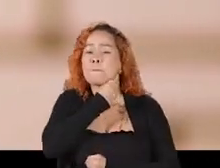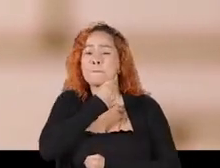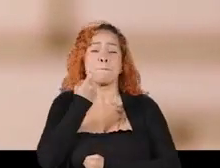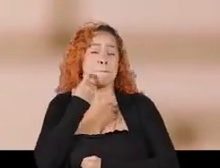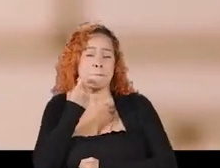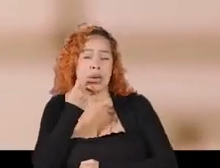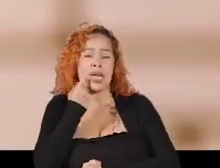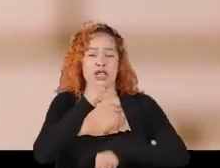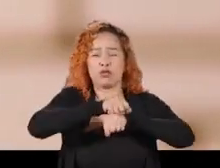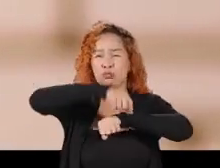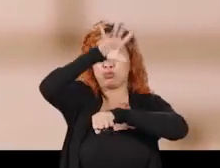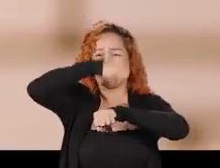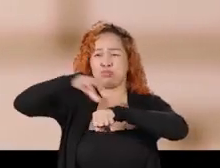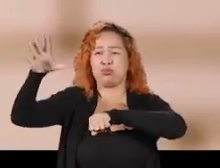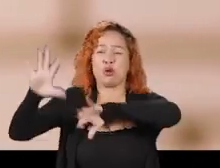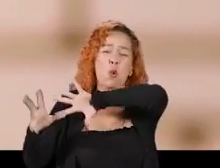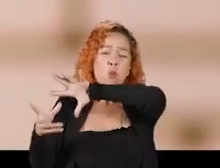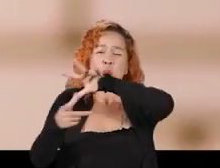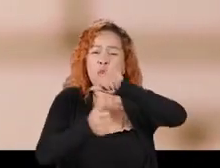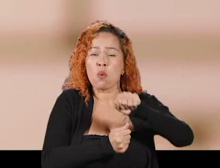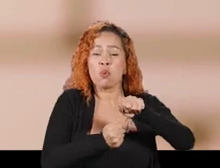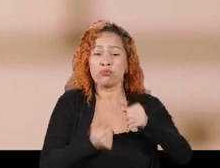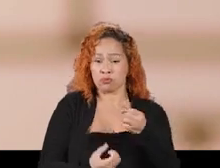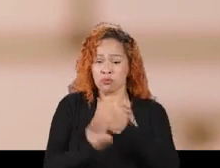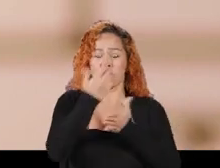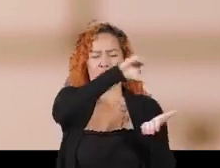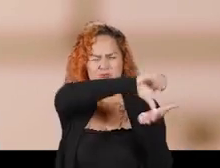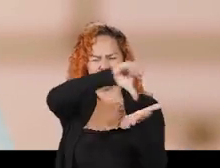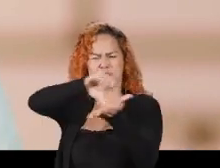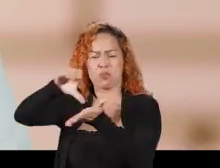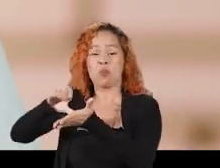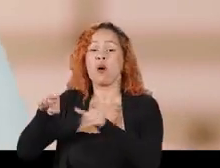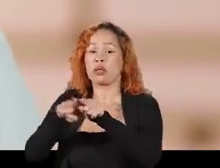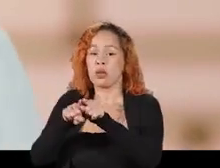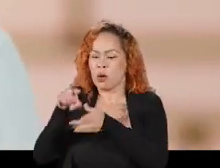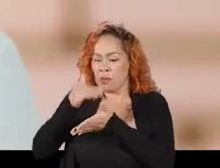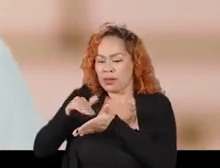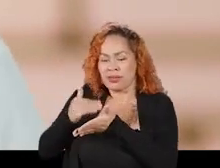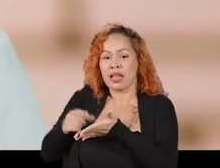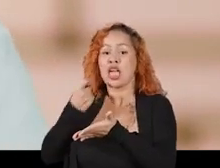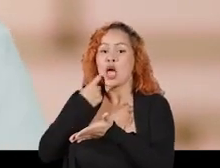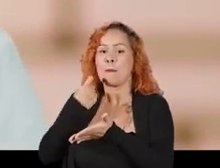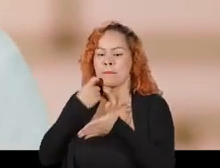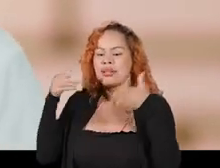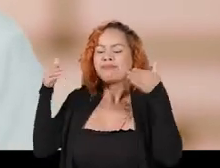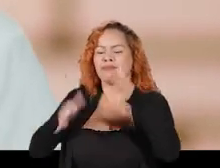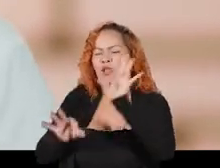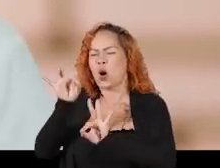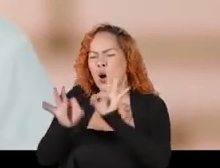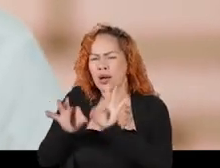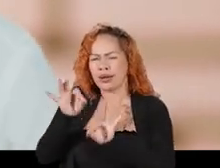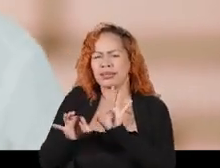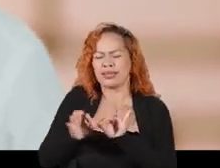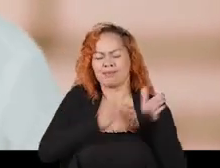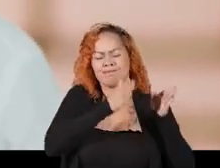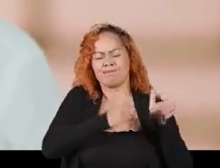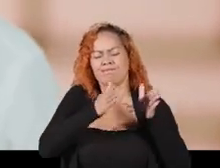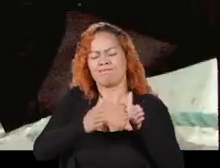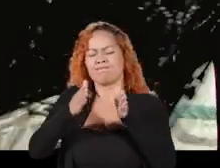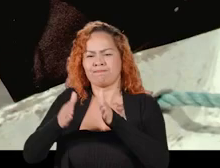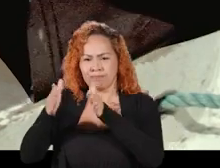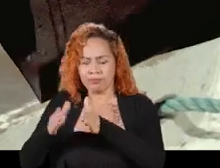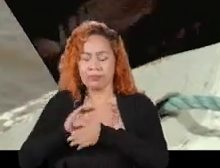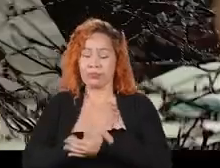mundo. Eu vou criar os distritos pesqueiros industriais e uma secretaria da pesca para organizar toda essa cadeia